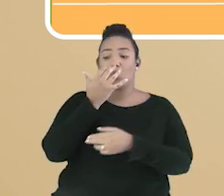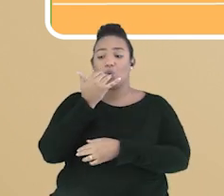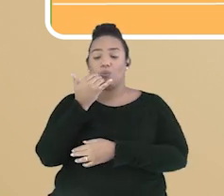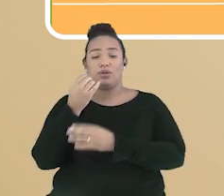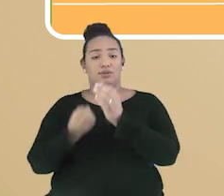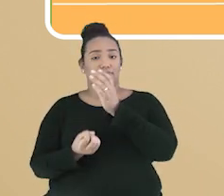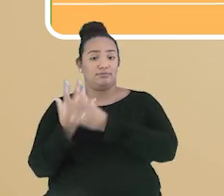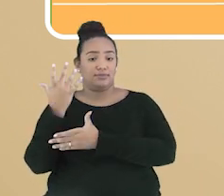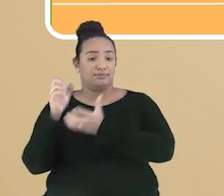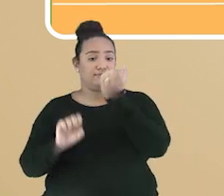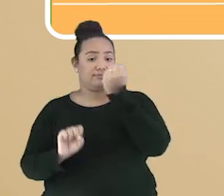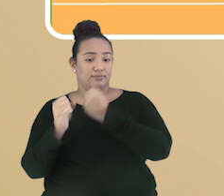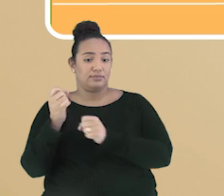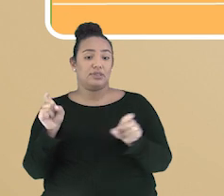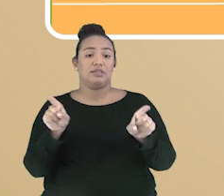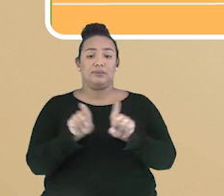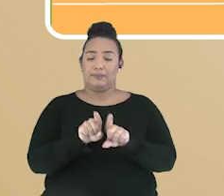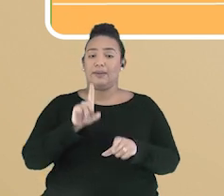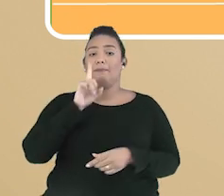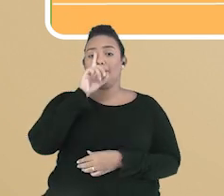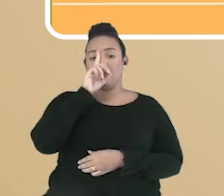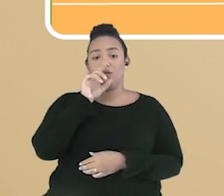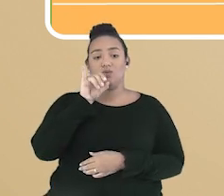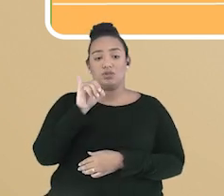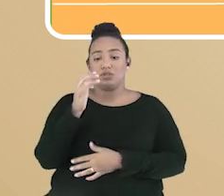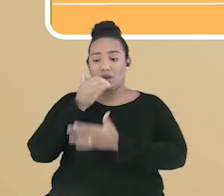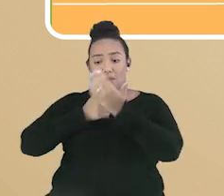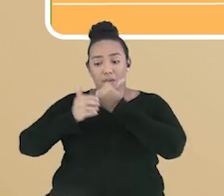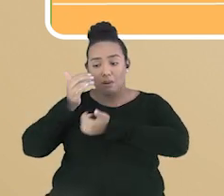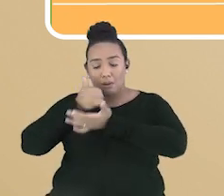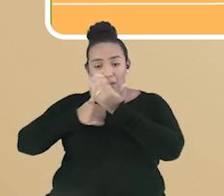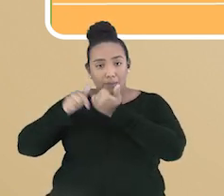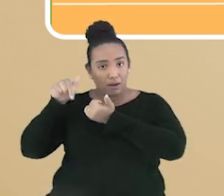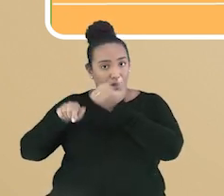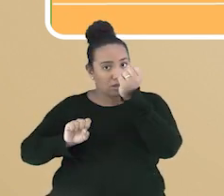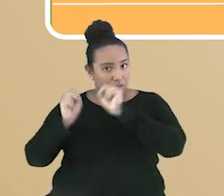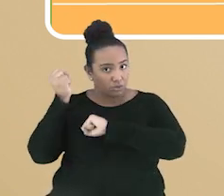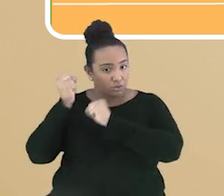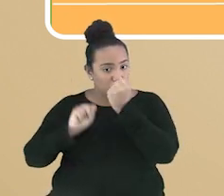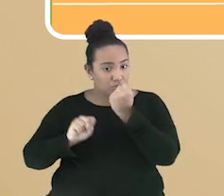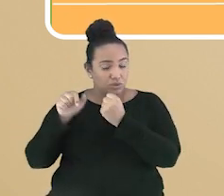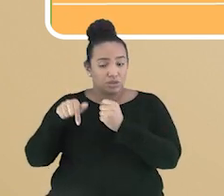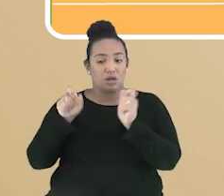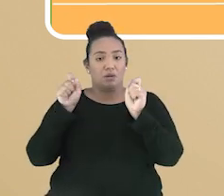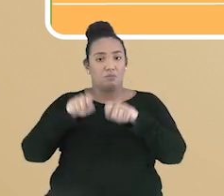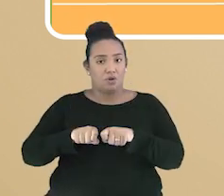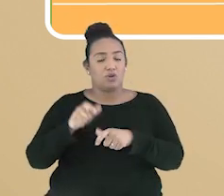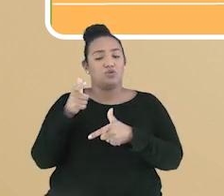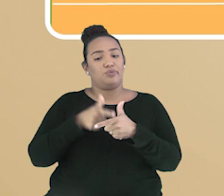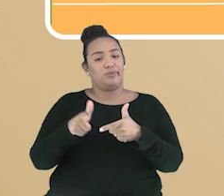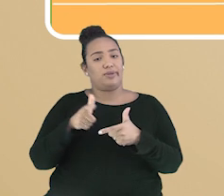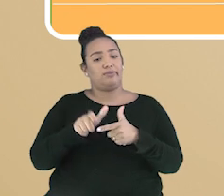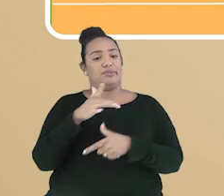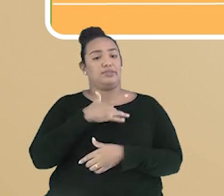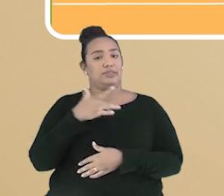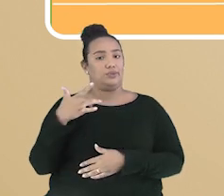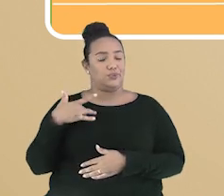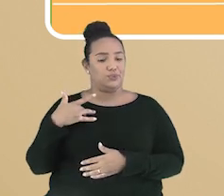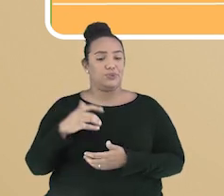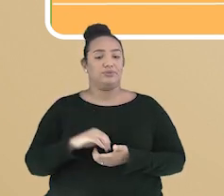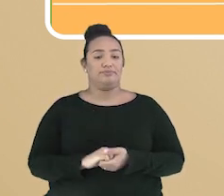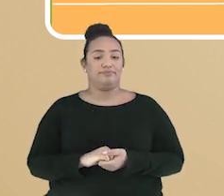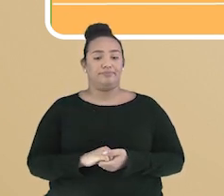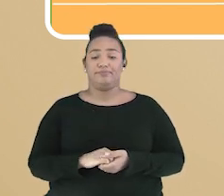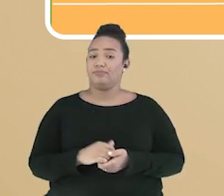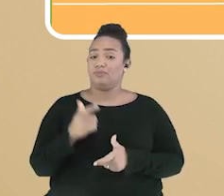o perigo que o do consumo exagerado dos alimentos industrializados pode causar na saúde. Perigos